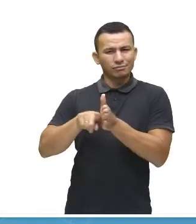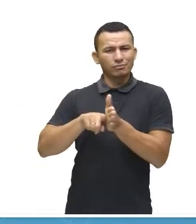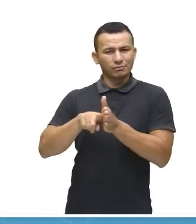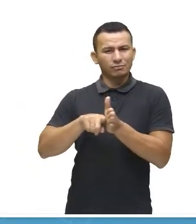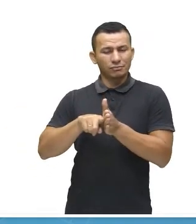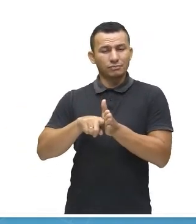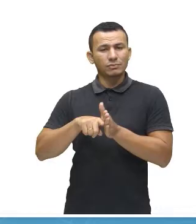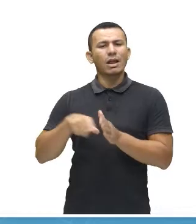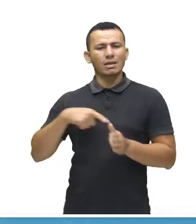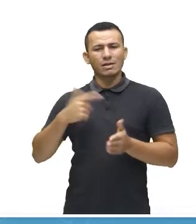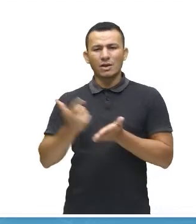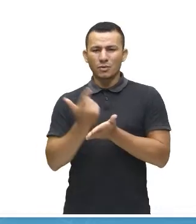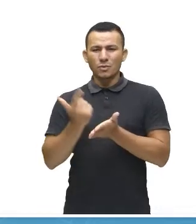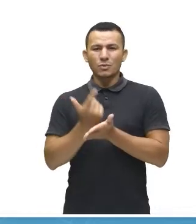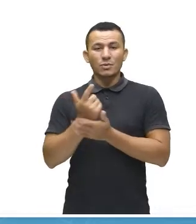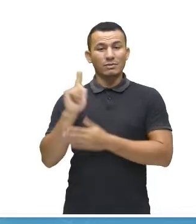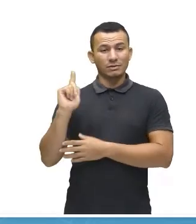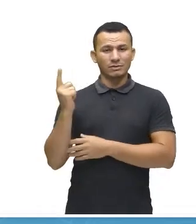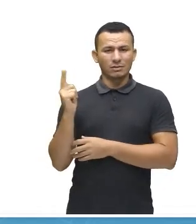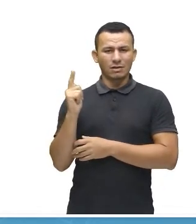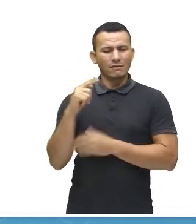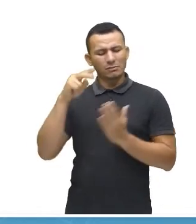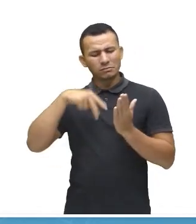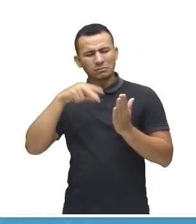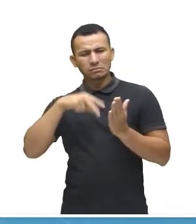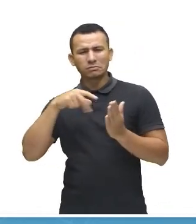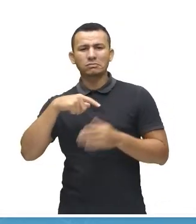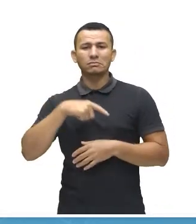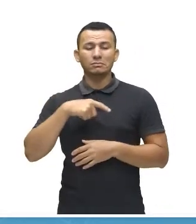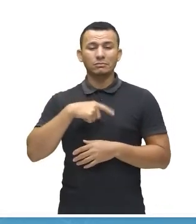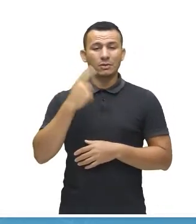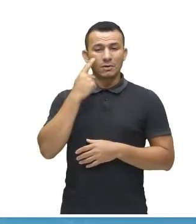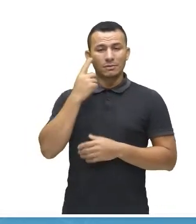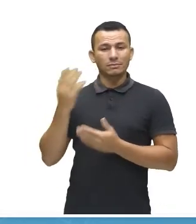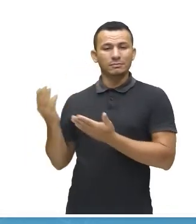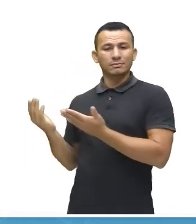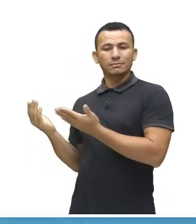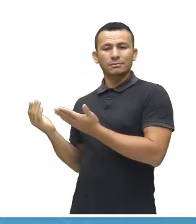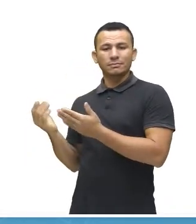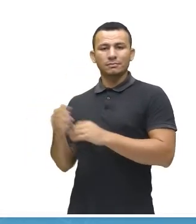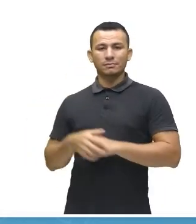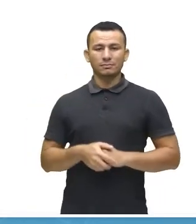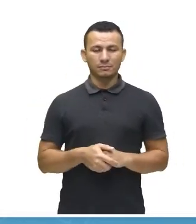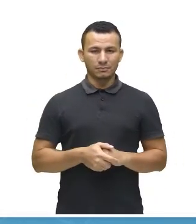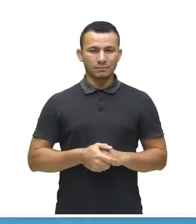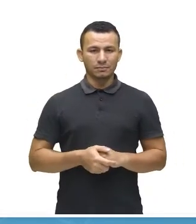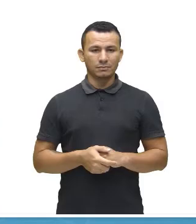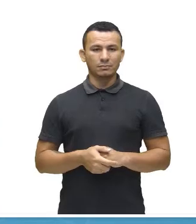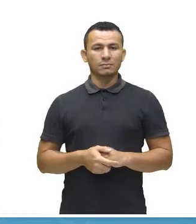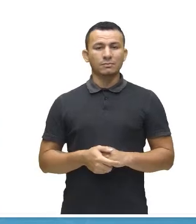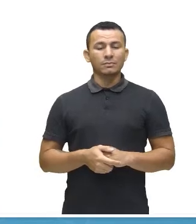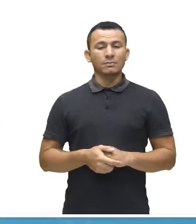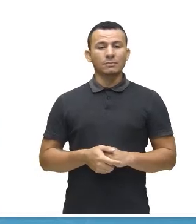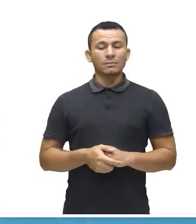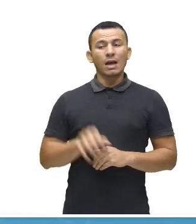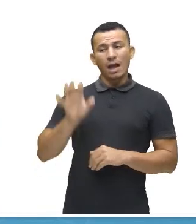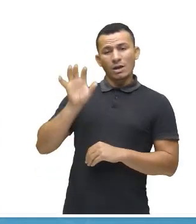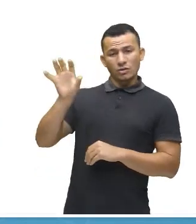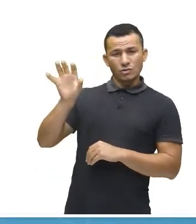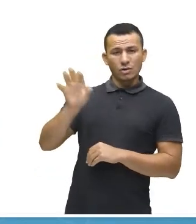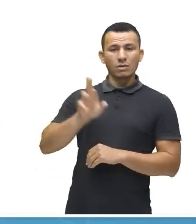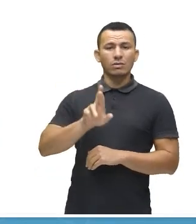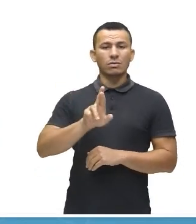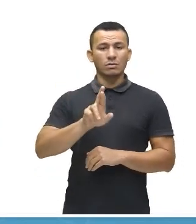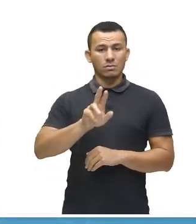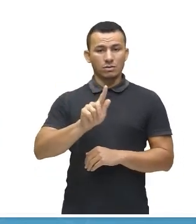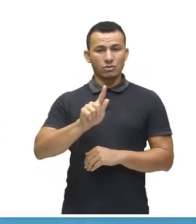livros de geografia, tá? Que a gente fala que é as regiões geoeconômicas, que a gente chama